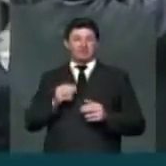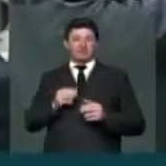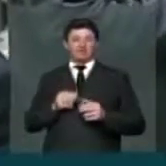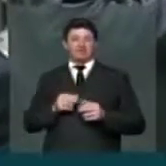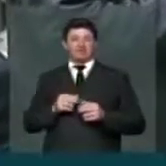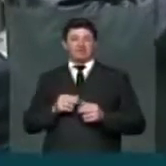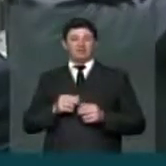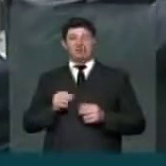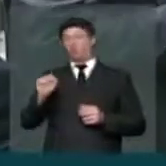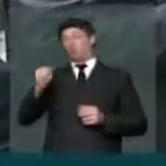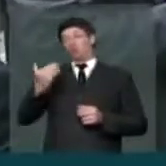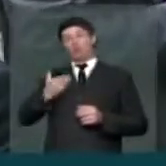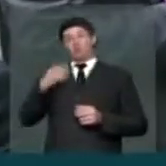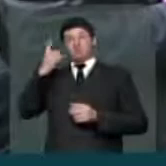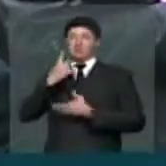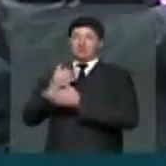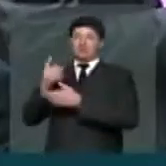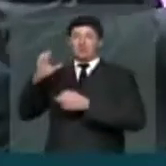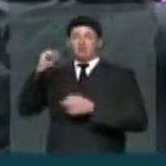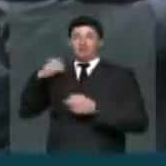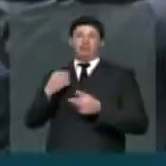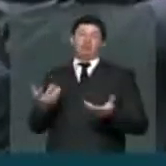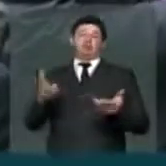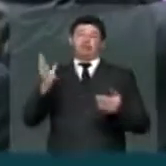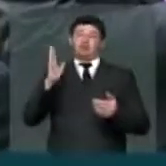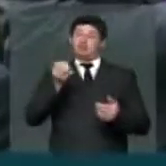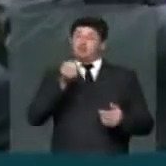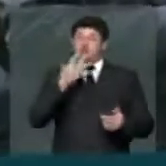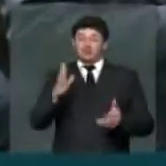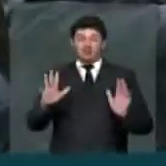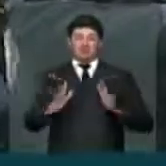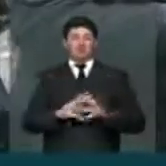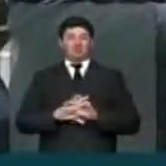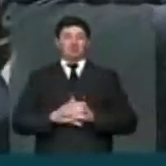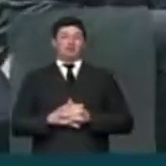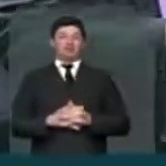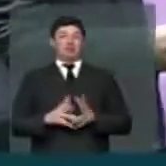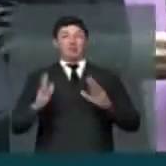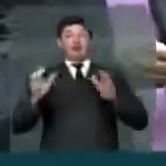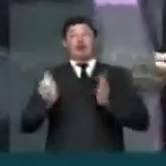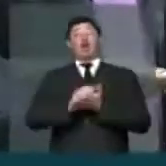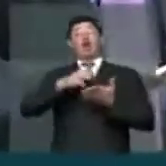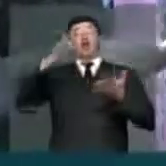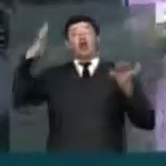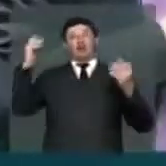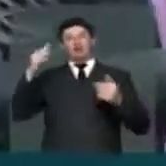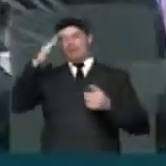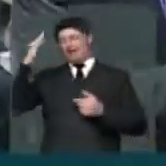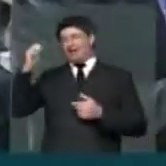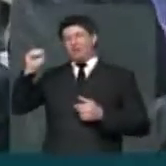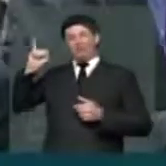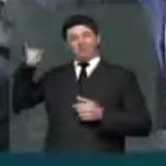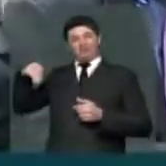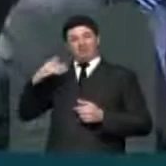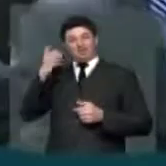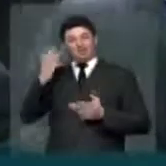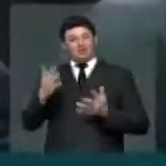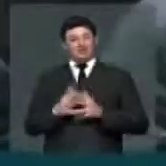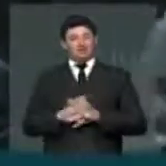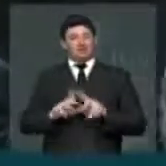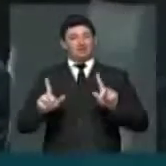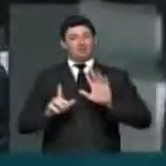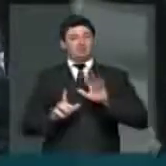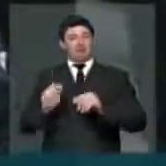por 8 colegas, o que é uma glória. Obrigado, deputado Esperidião. Mas